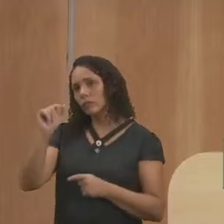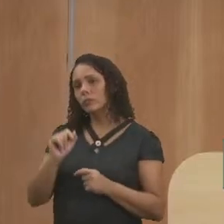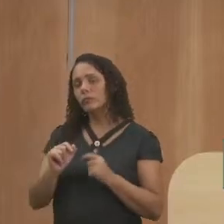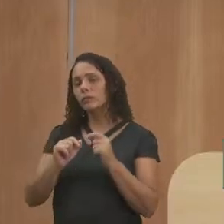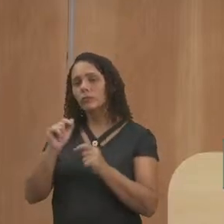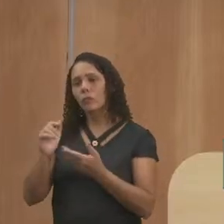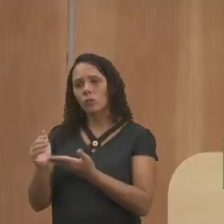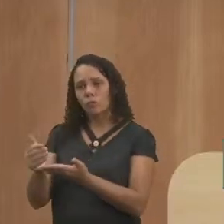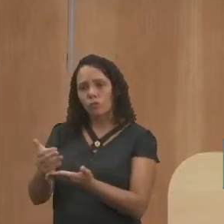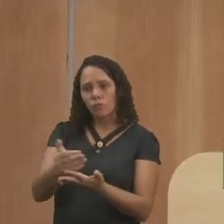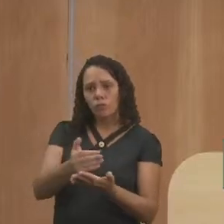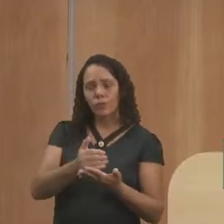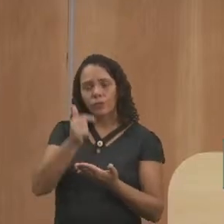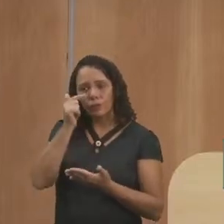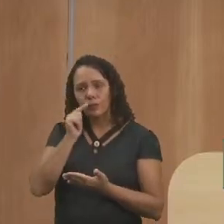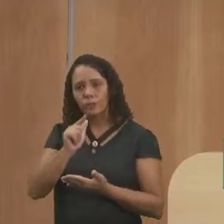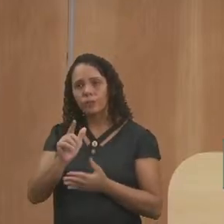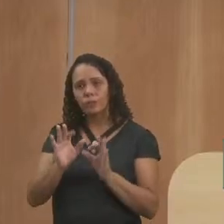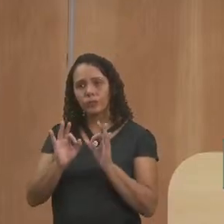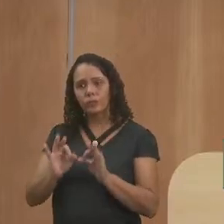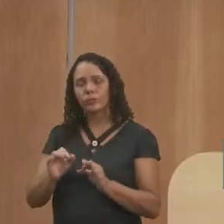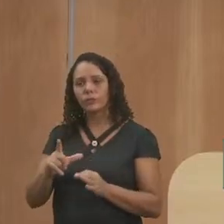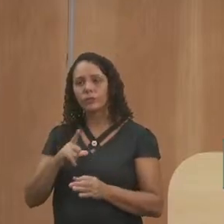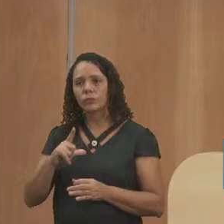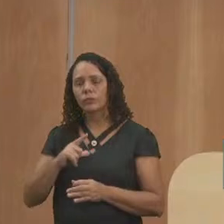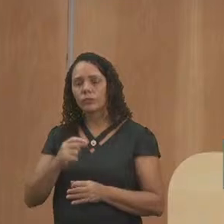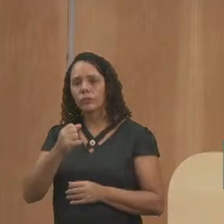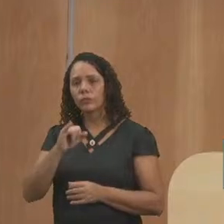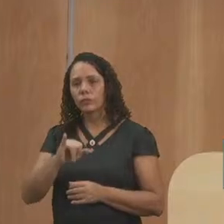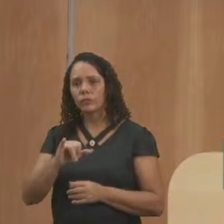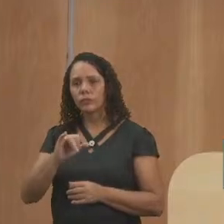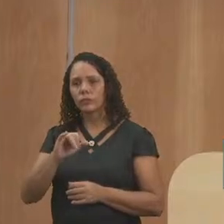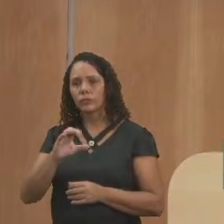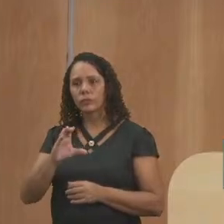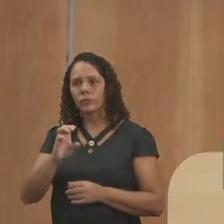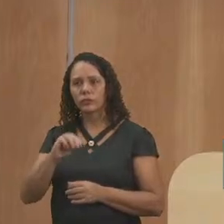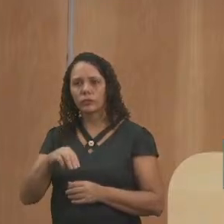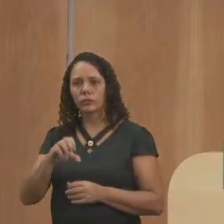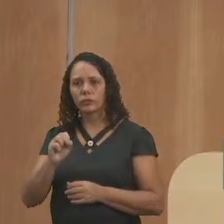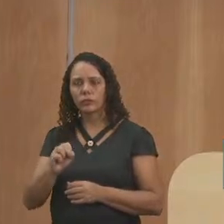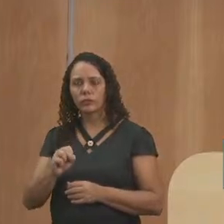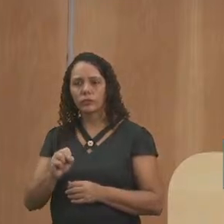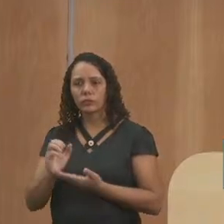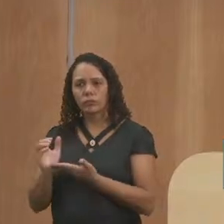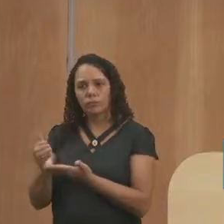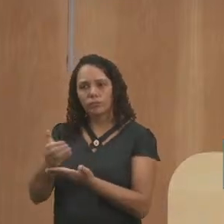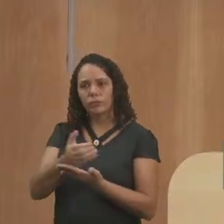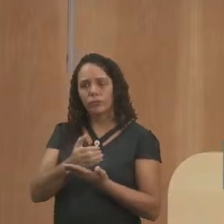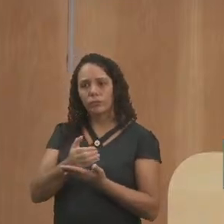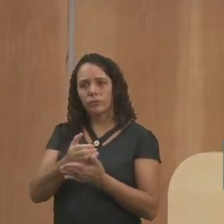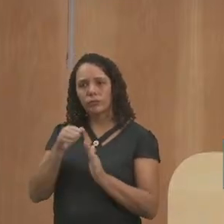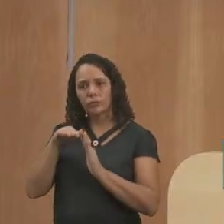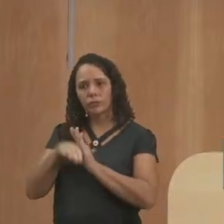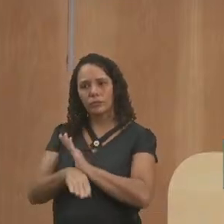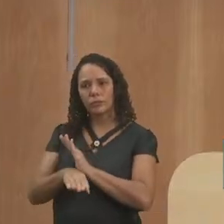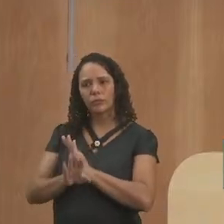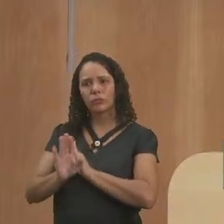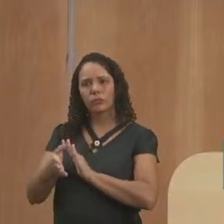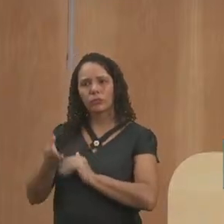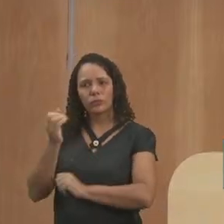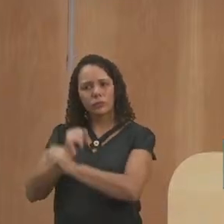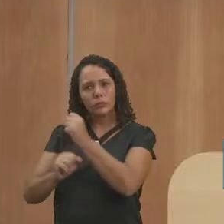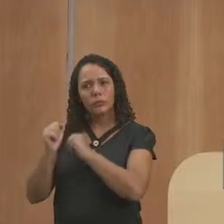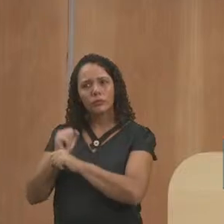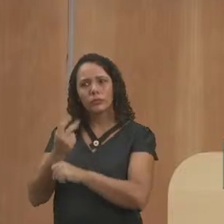a receita. A gente tem hoje uma receita de ICMS que desde 2022 a gente teve uma queda substancial.